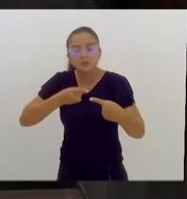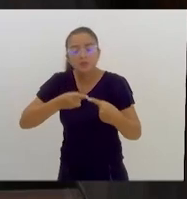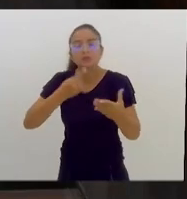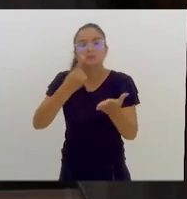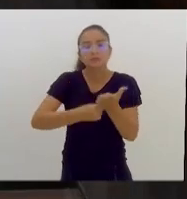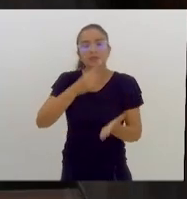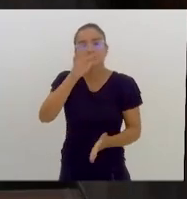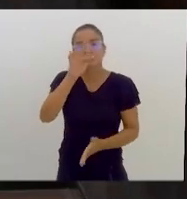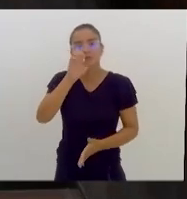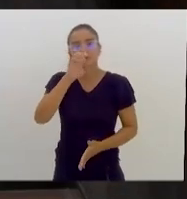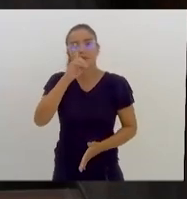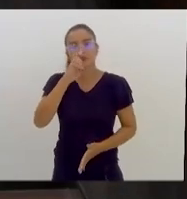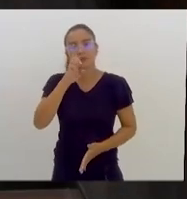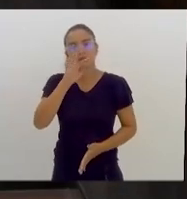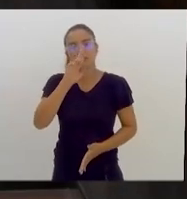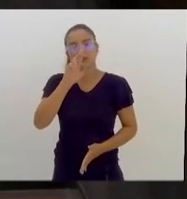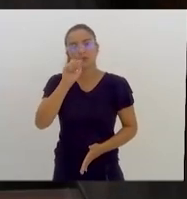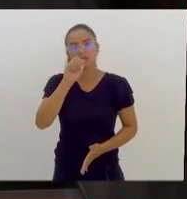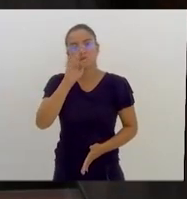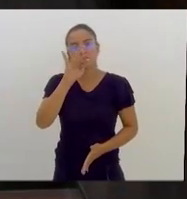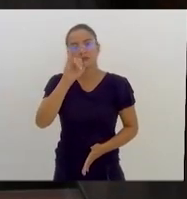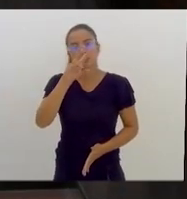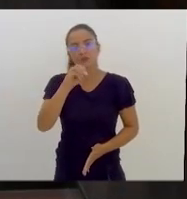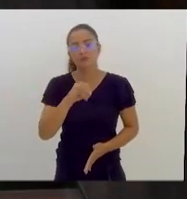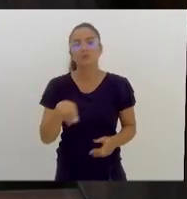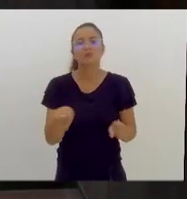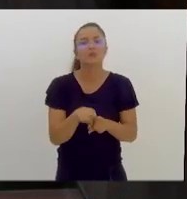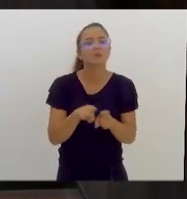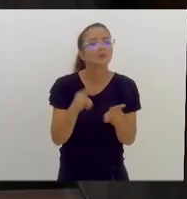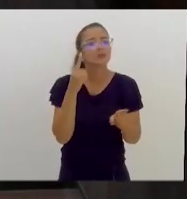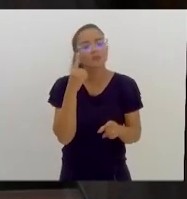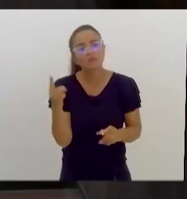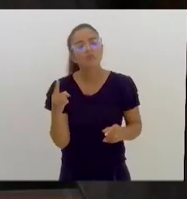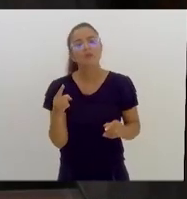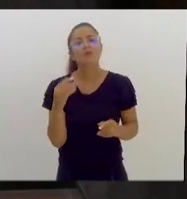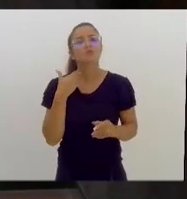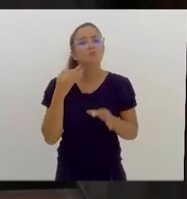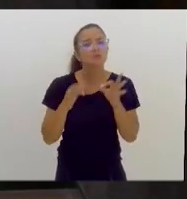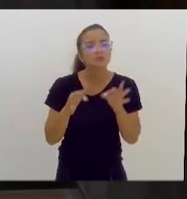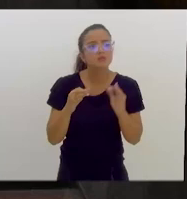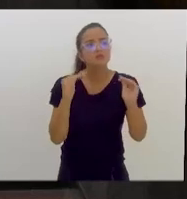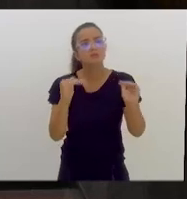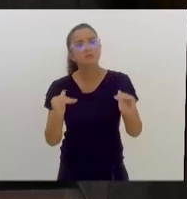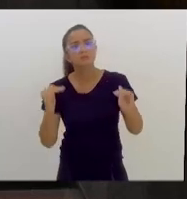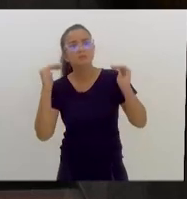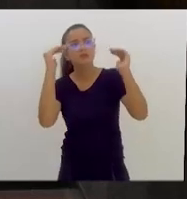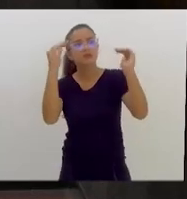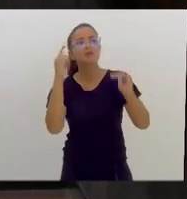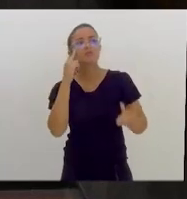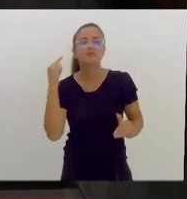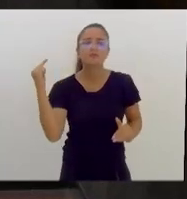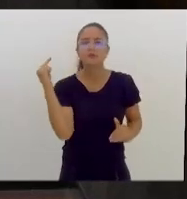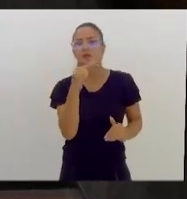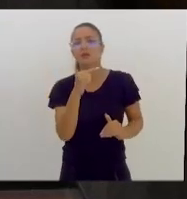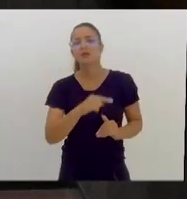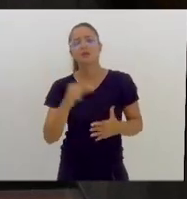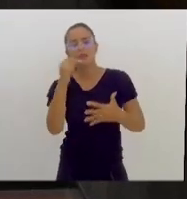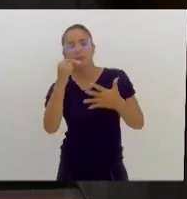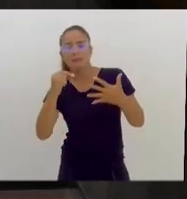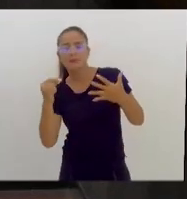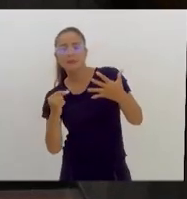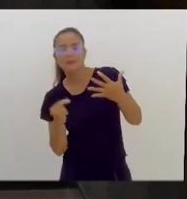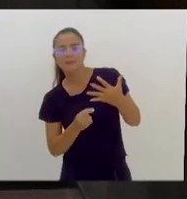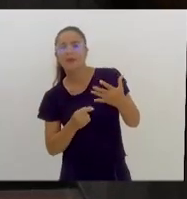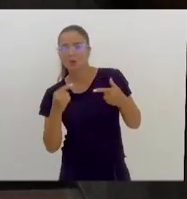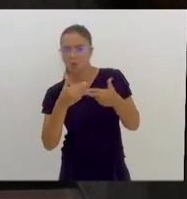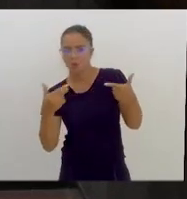uma eventual judicialização para que a mais alta corte do país possa definir alguns aspectos